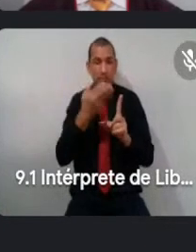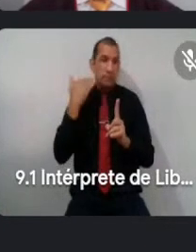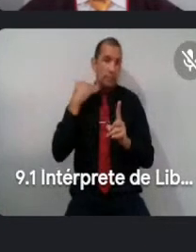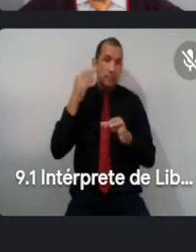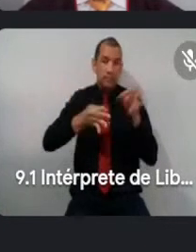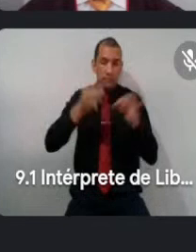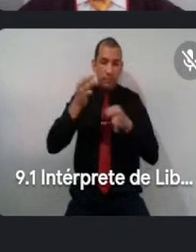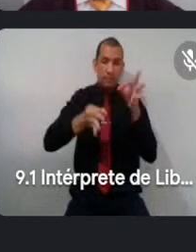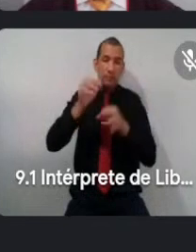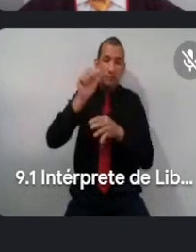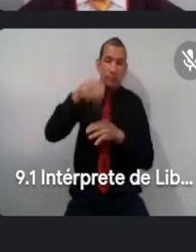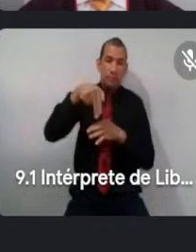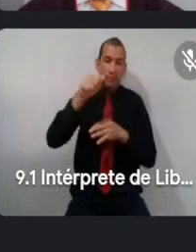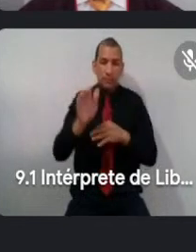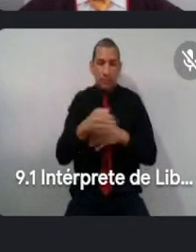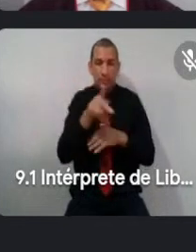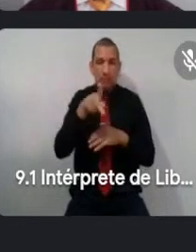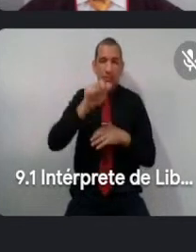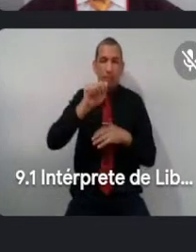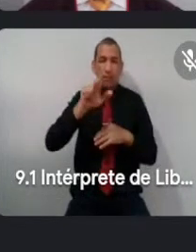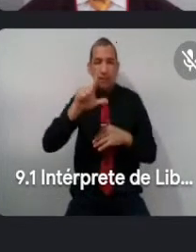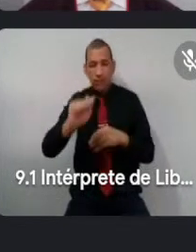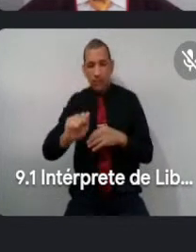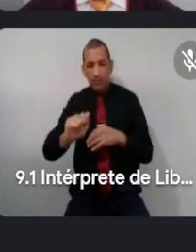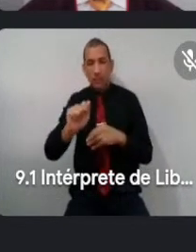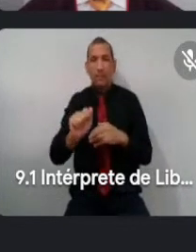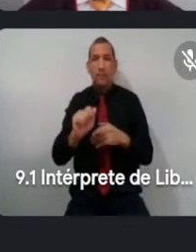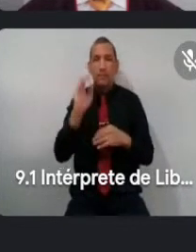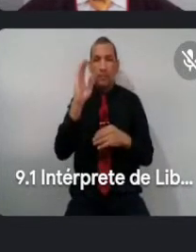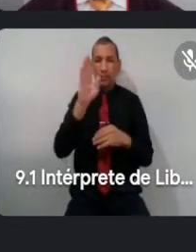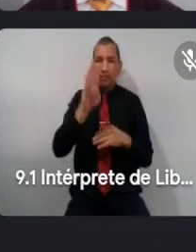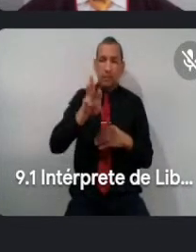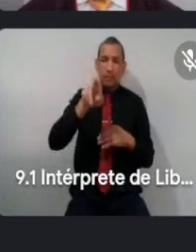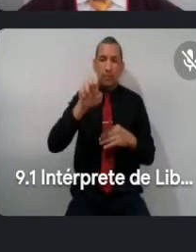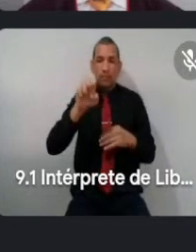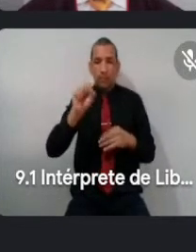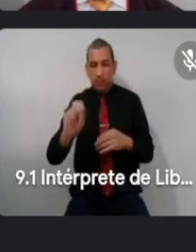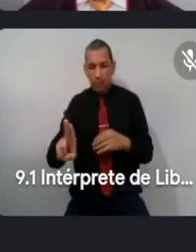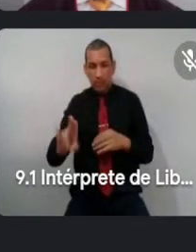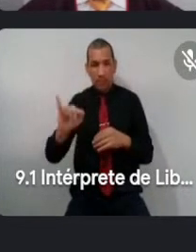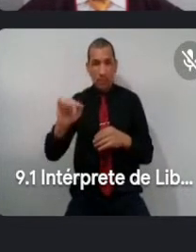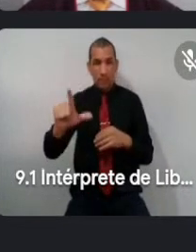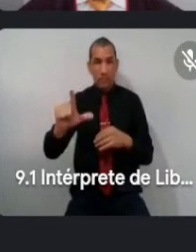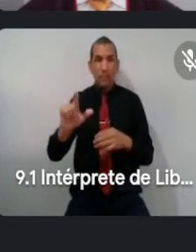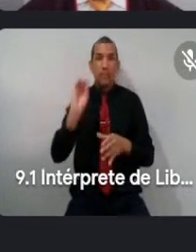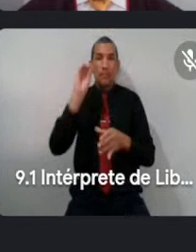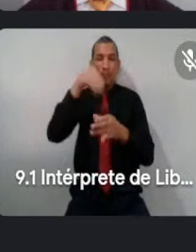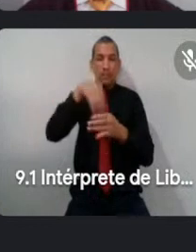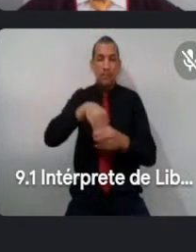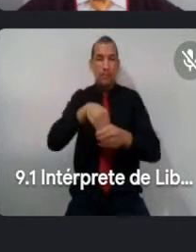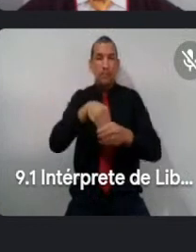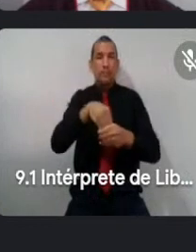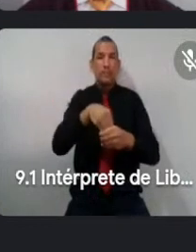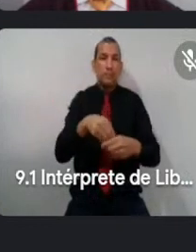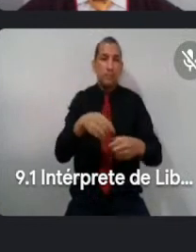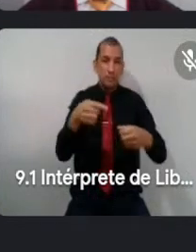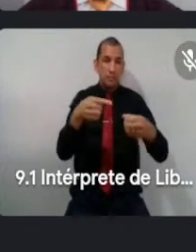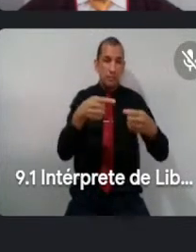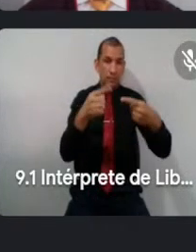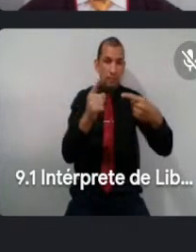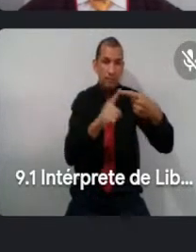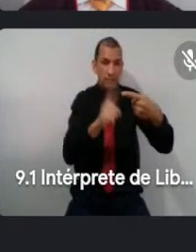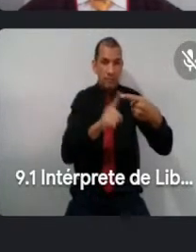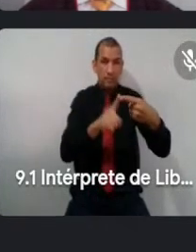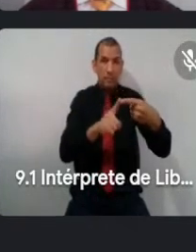Luiza doutora Ana Paula Brandão Brasil eu vou passar então acolher os votos pela ordem ouvindo primeiro o juiz